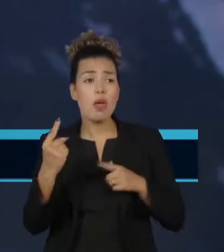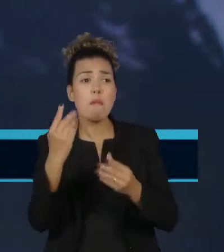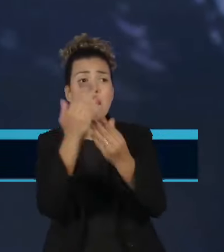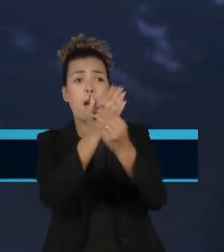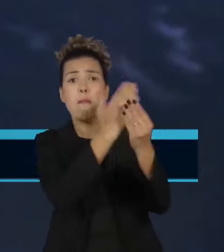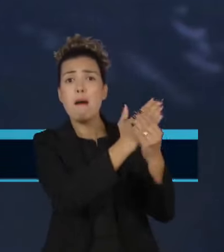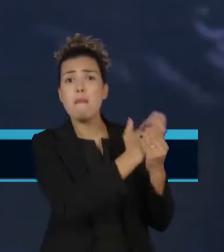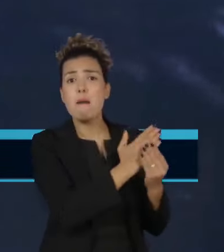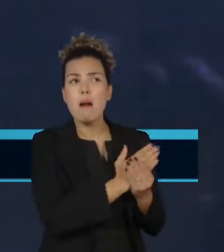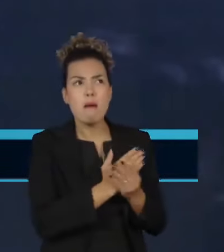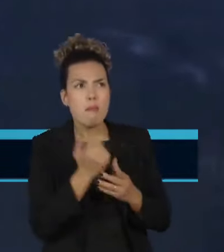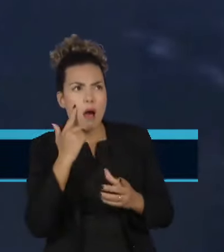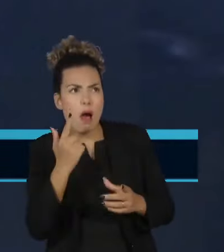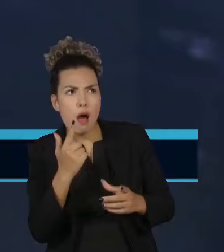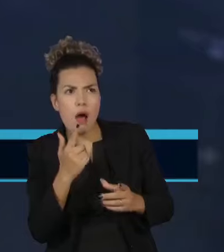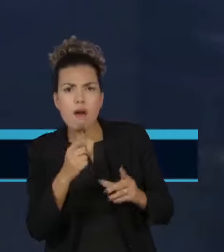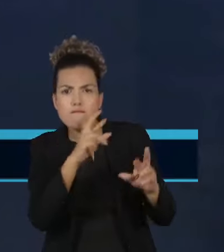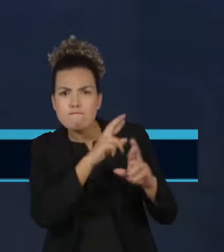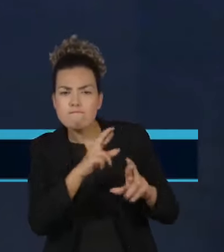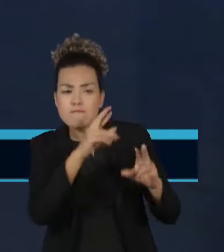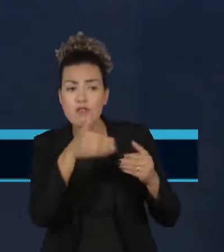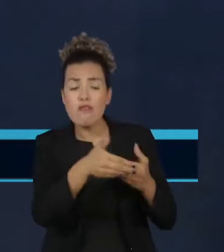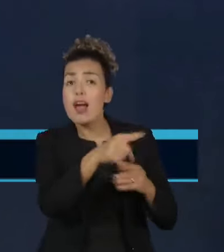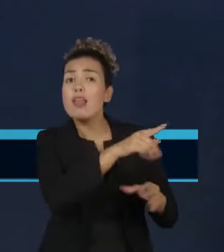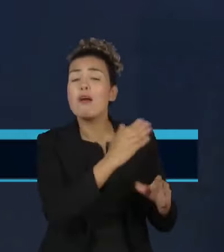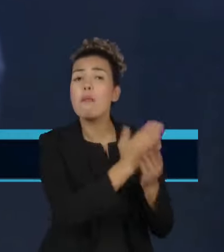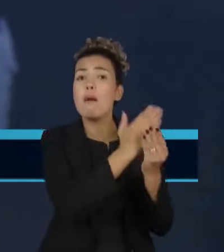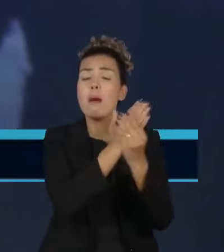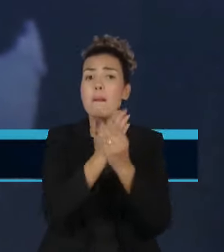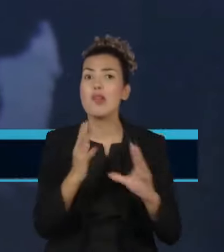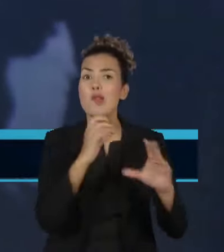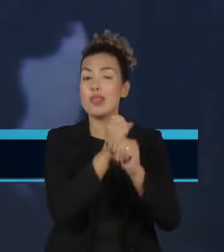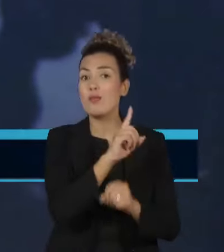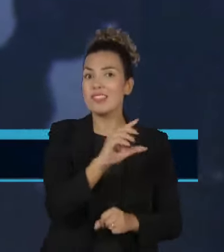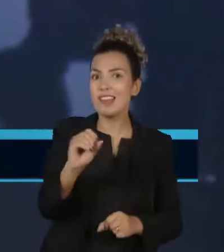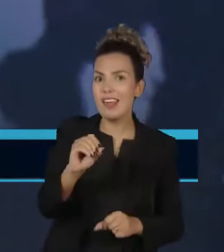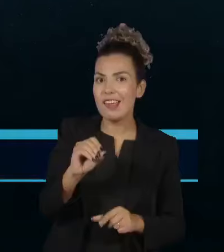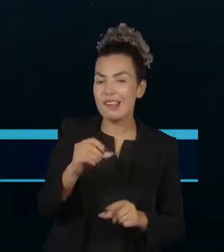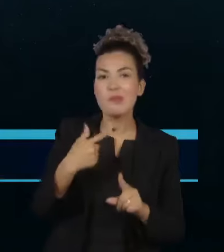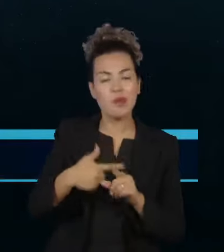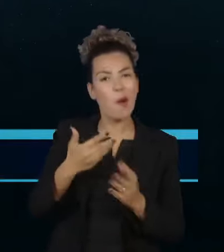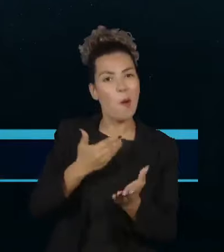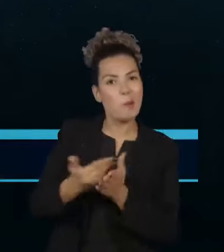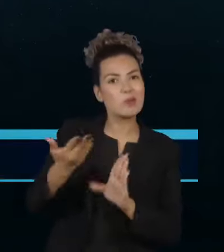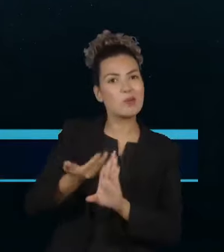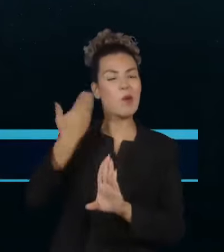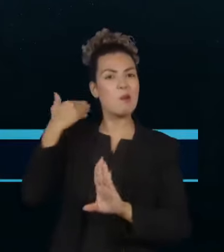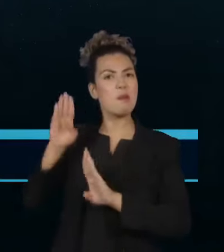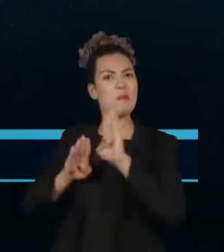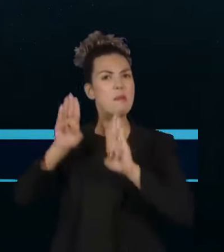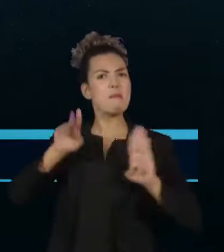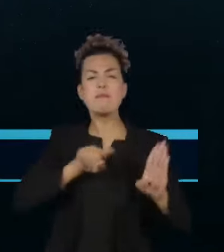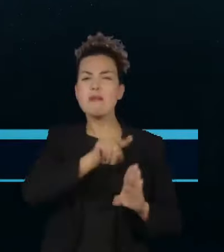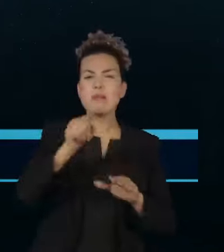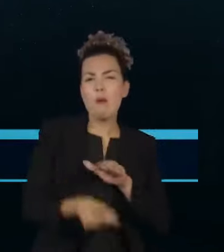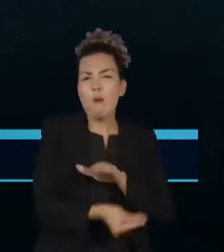instaurados pela Polícia Federal para investigar esse tipo de crime desde o início da campanha municipal.